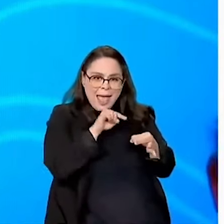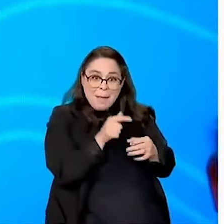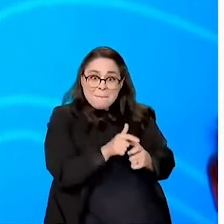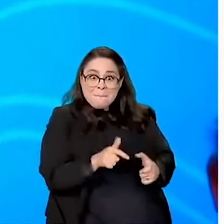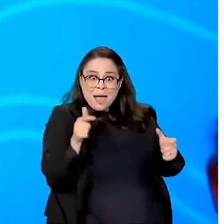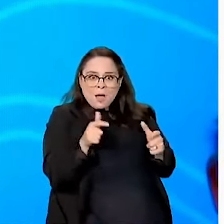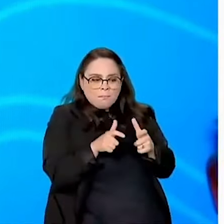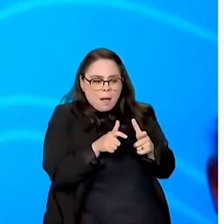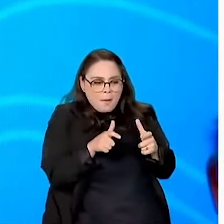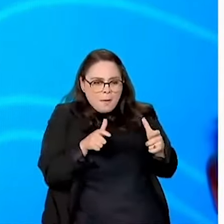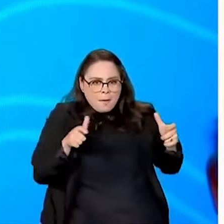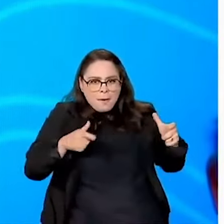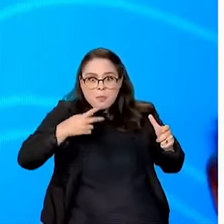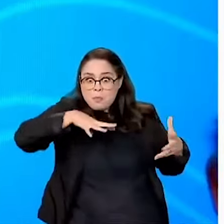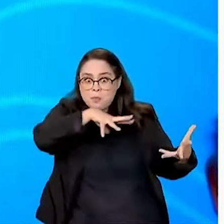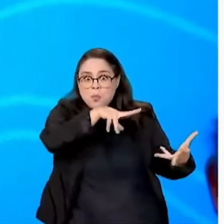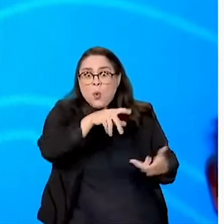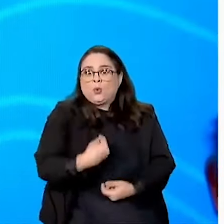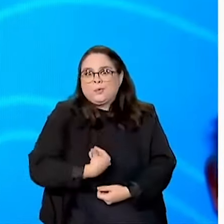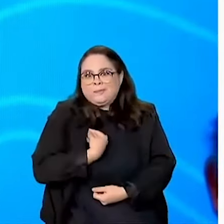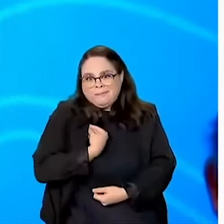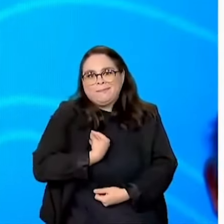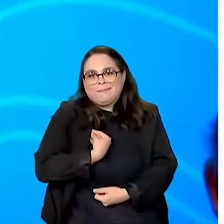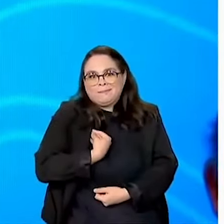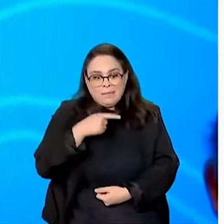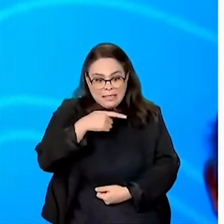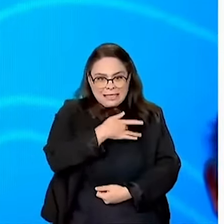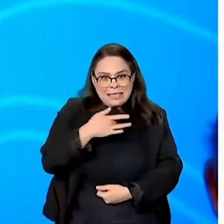maior crescimento em todo o mundo.